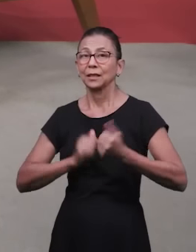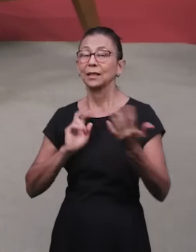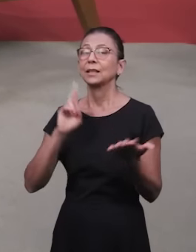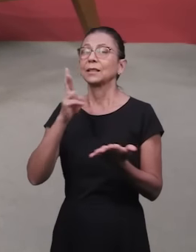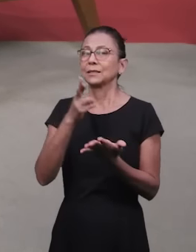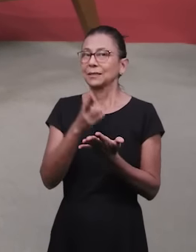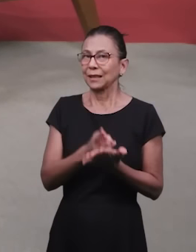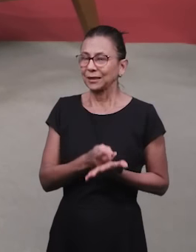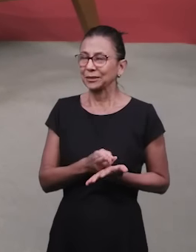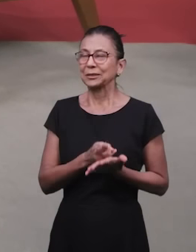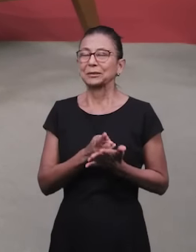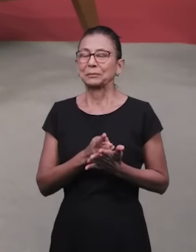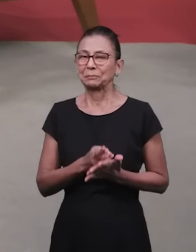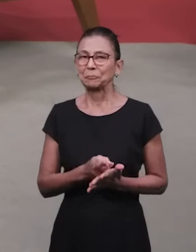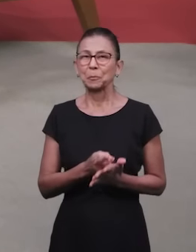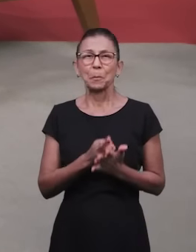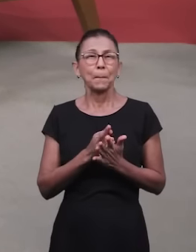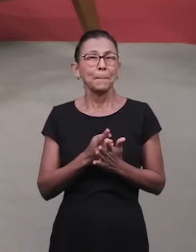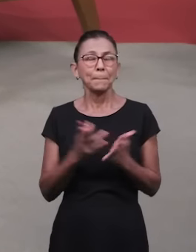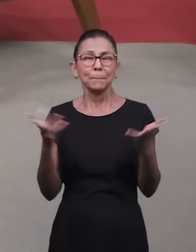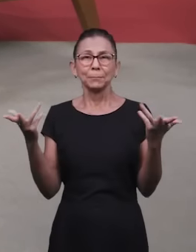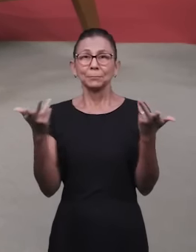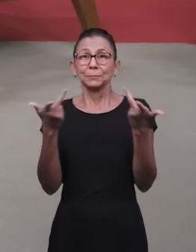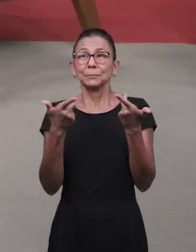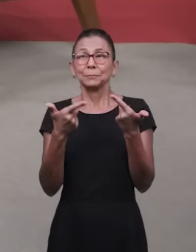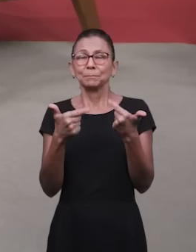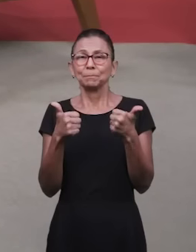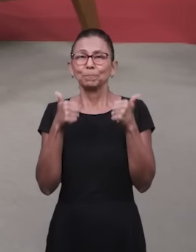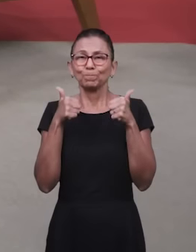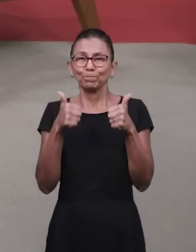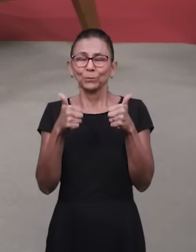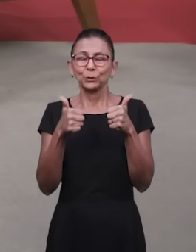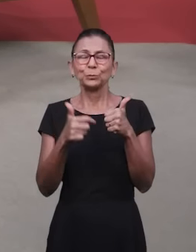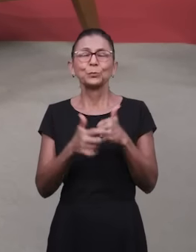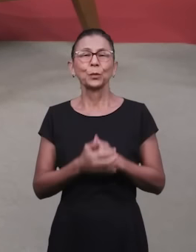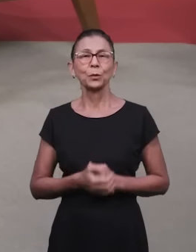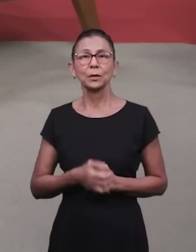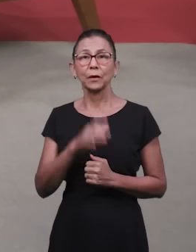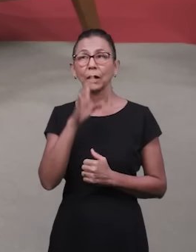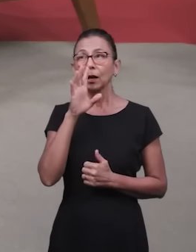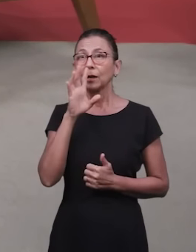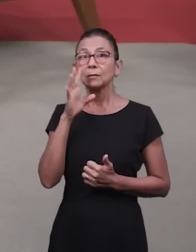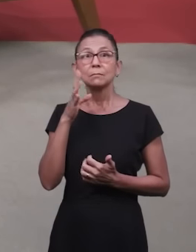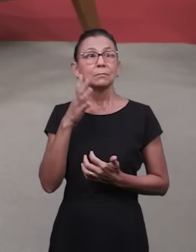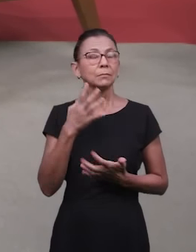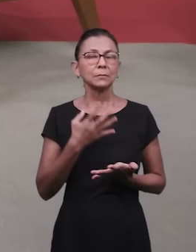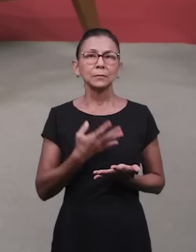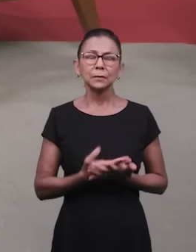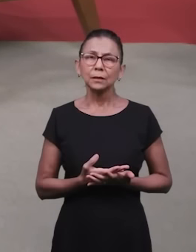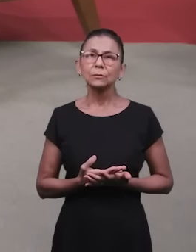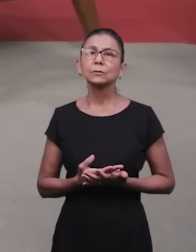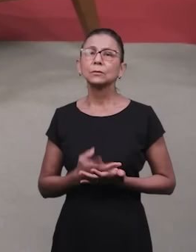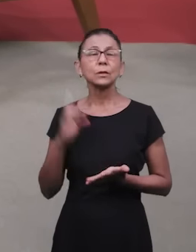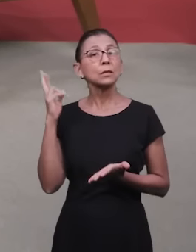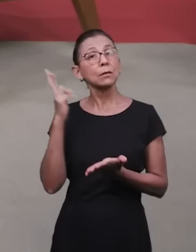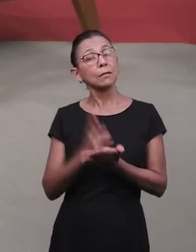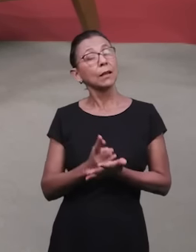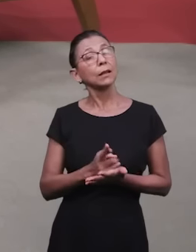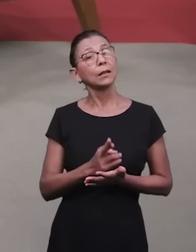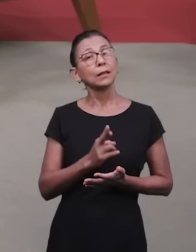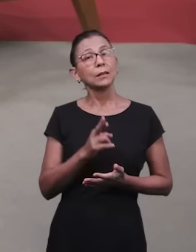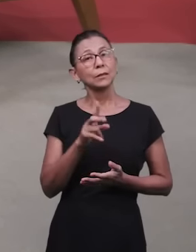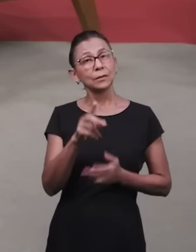os resultados desse projeto têm sido notáveis. Nós temos ficado maravilhados com aquilo que tem acontecido.